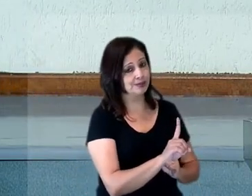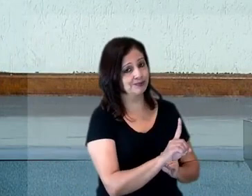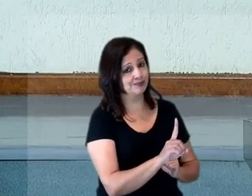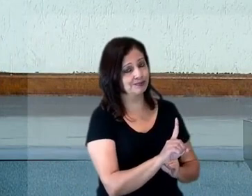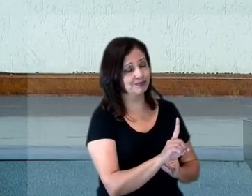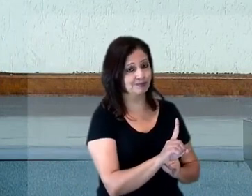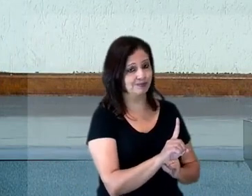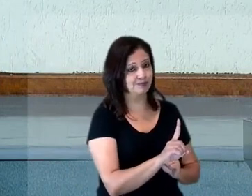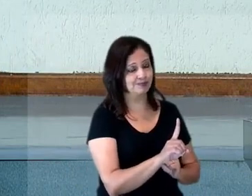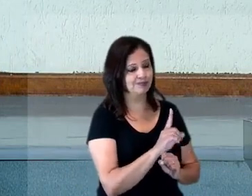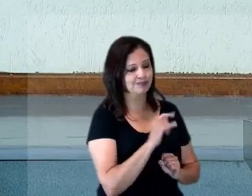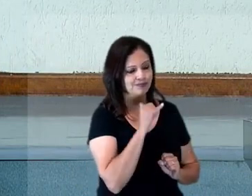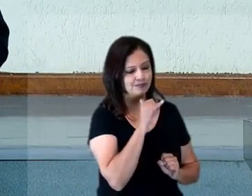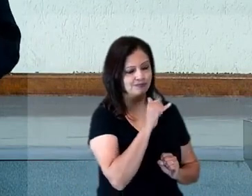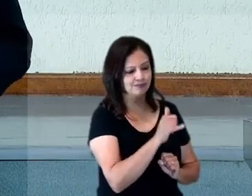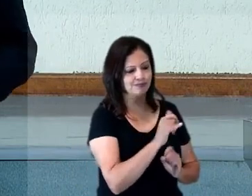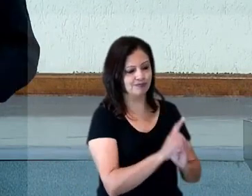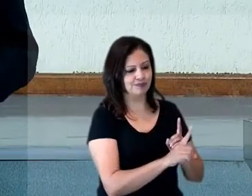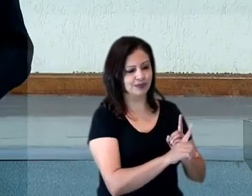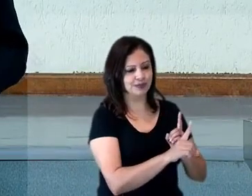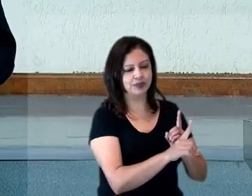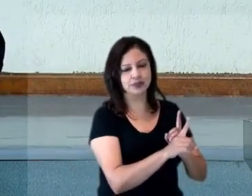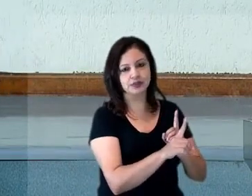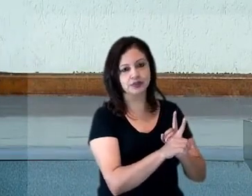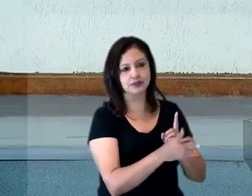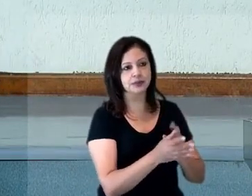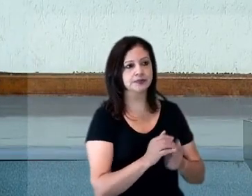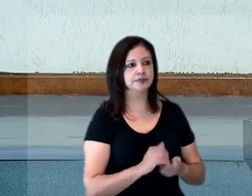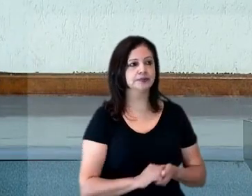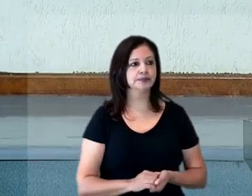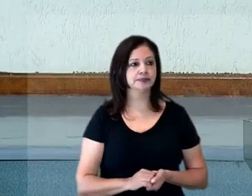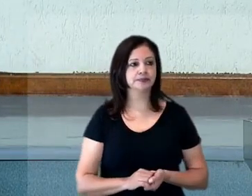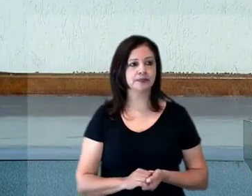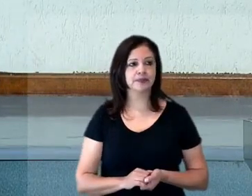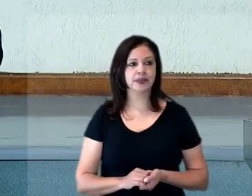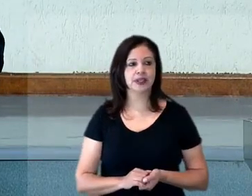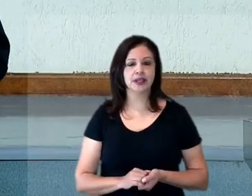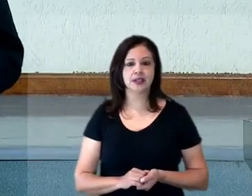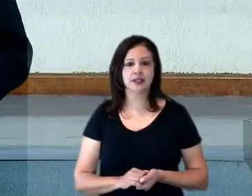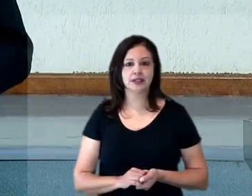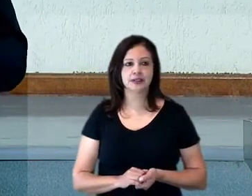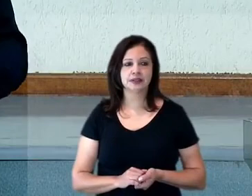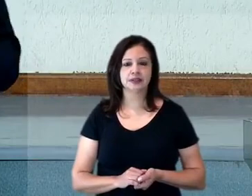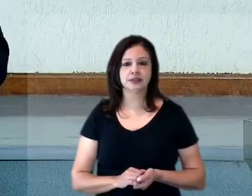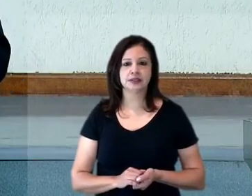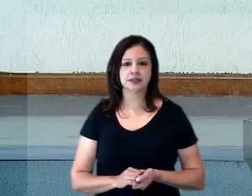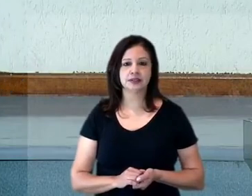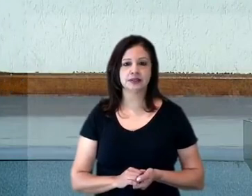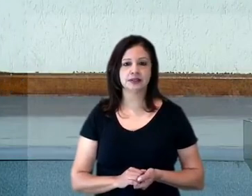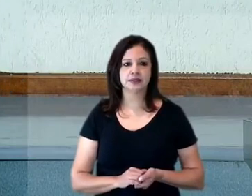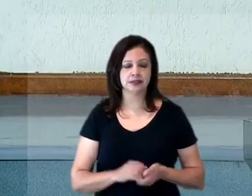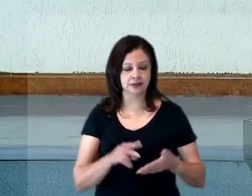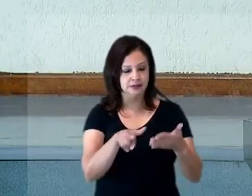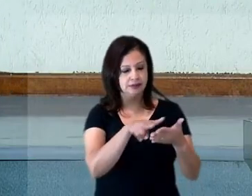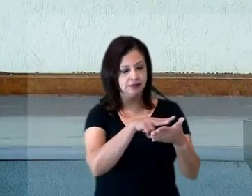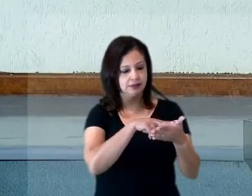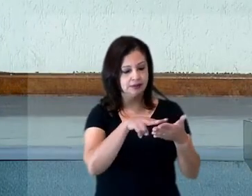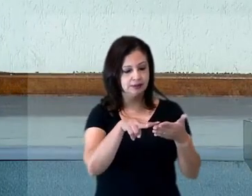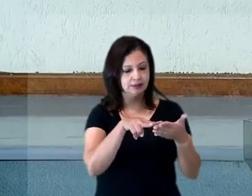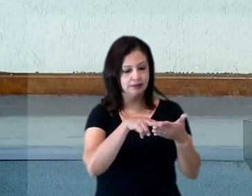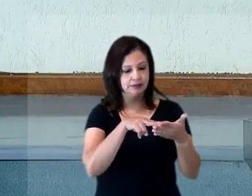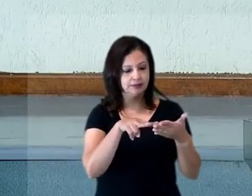aos discípulos. Né? Vemos que Jesus, então, ele começa, o texto começa relatando